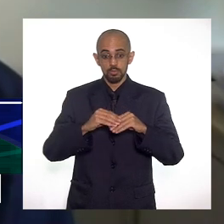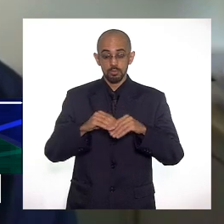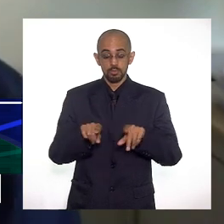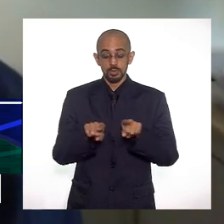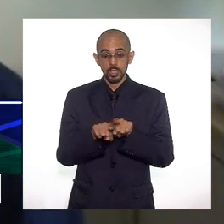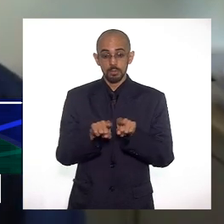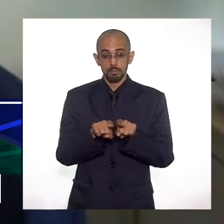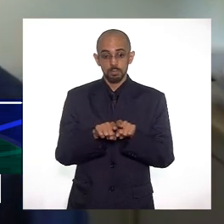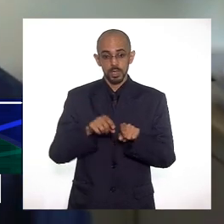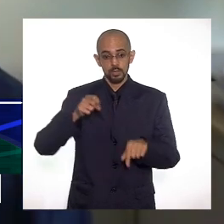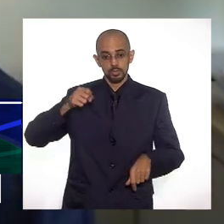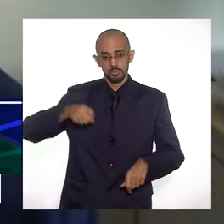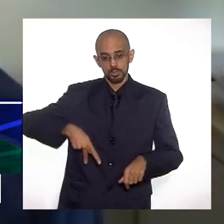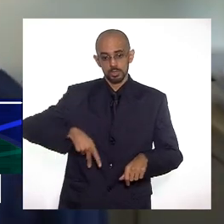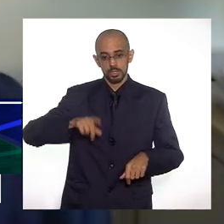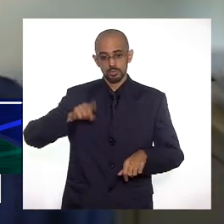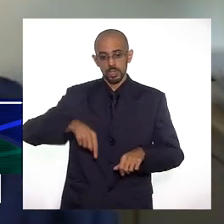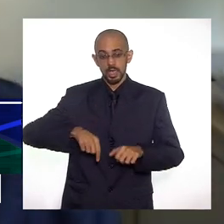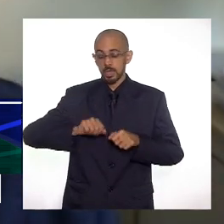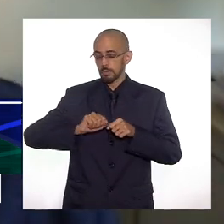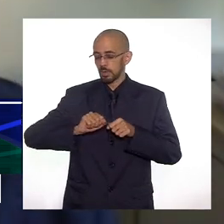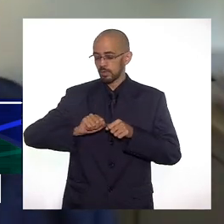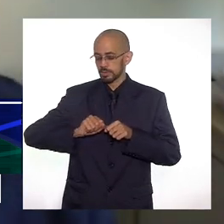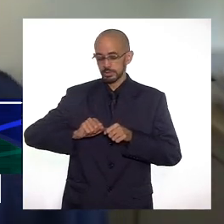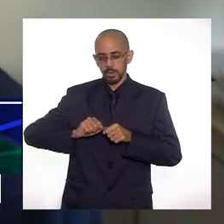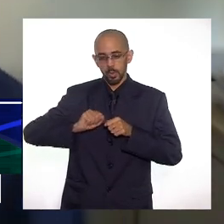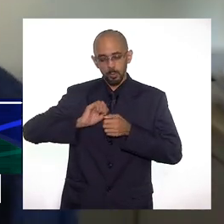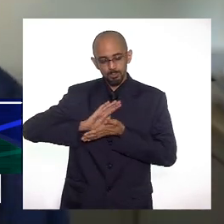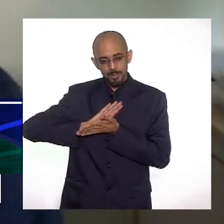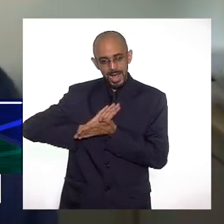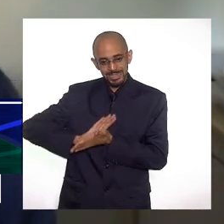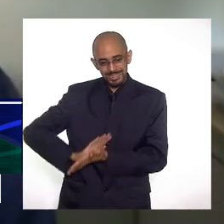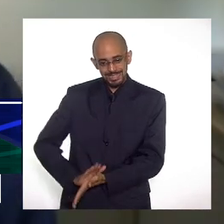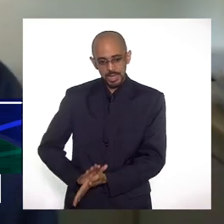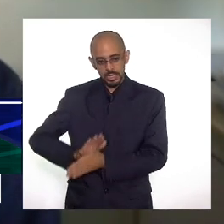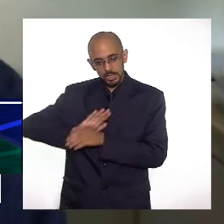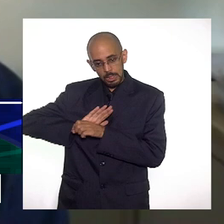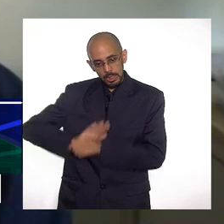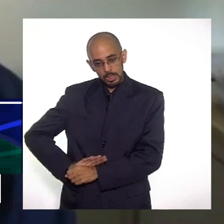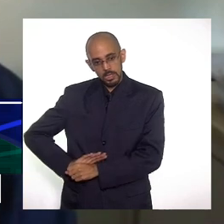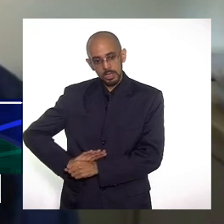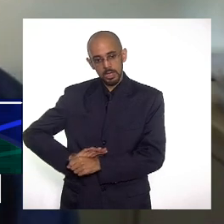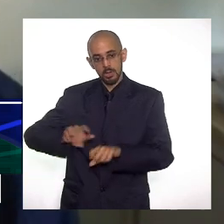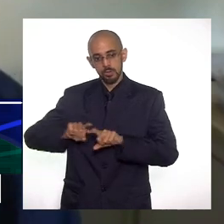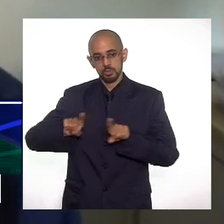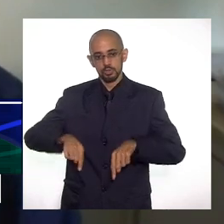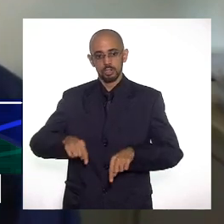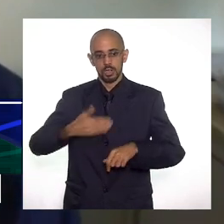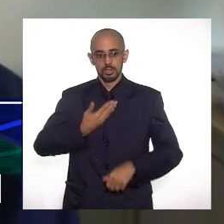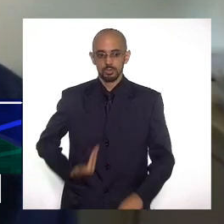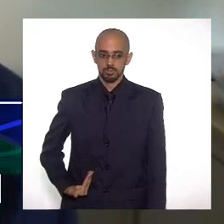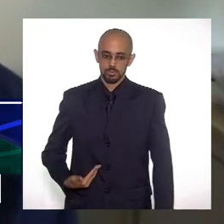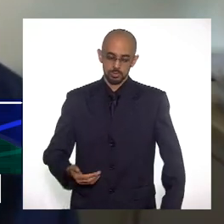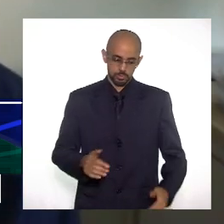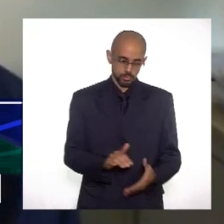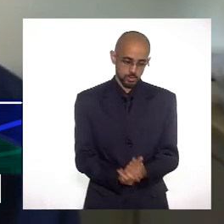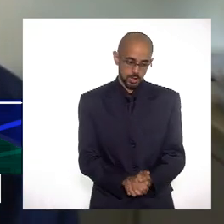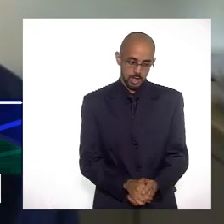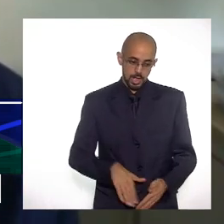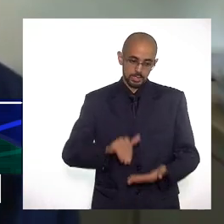para massacrar o servidor público. A Secretaria de Fazenda